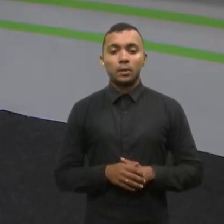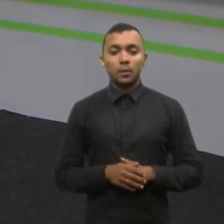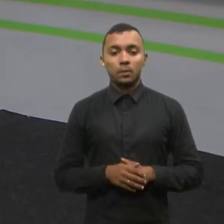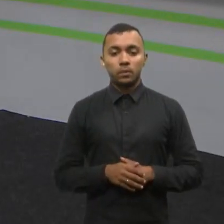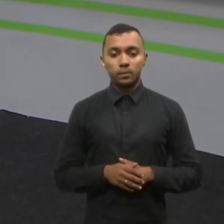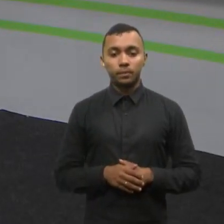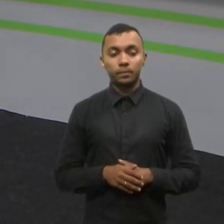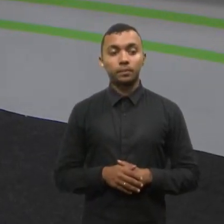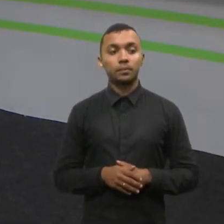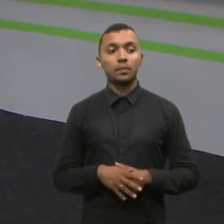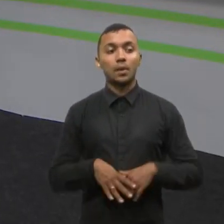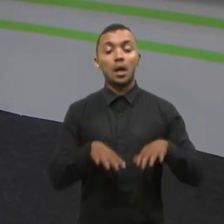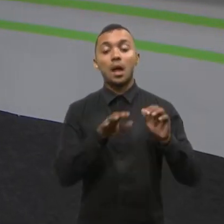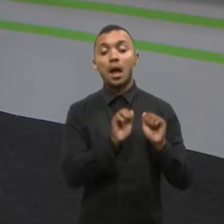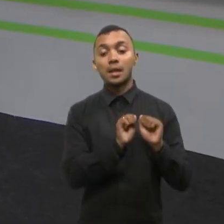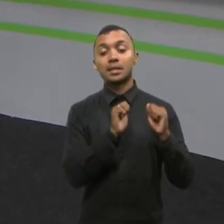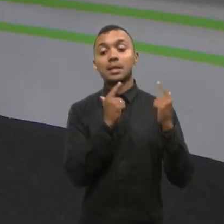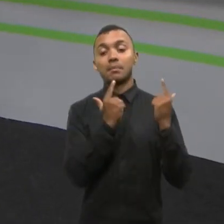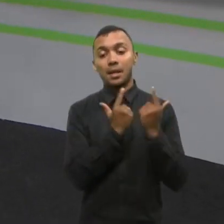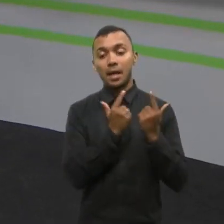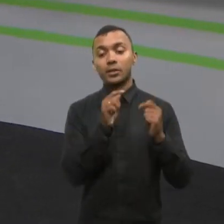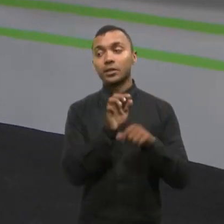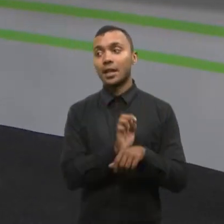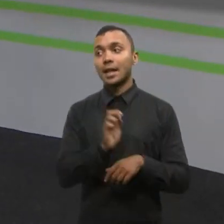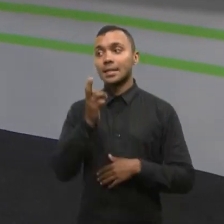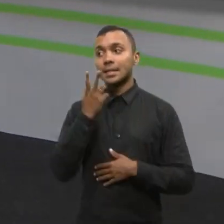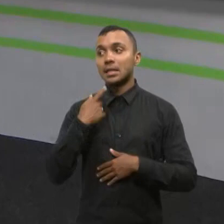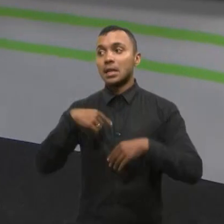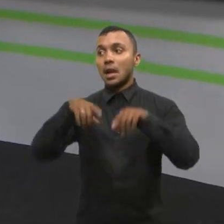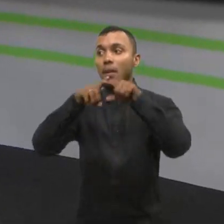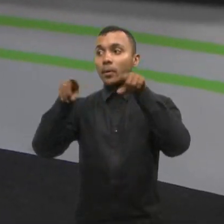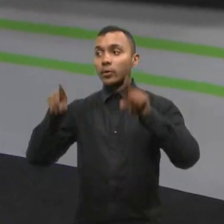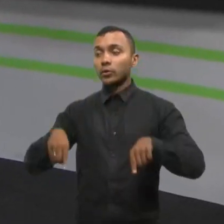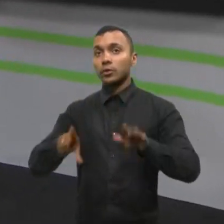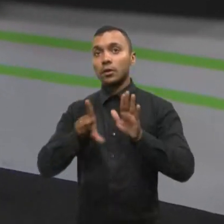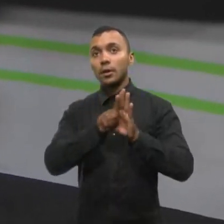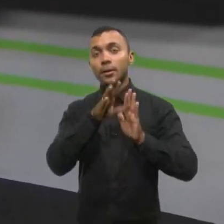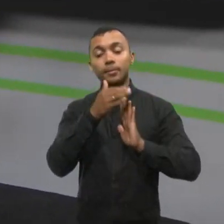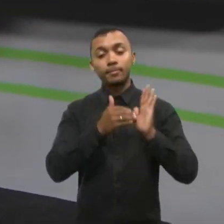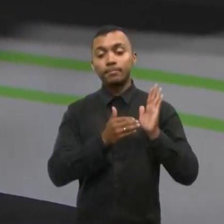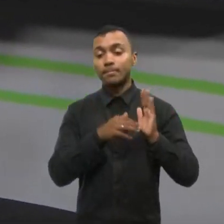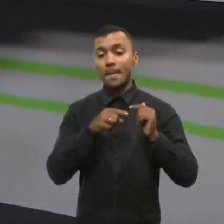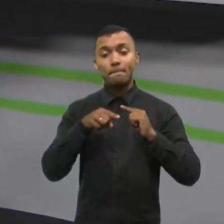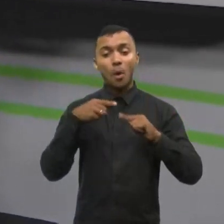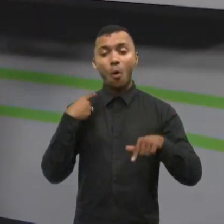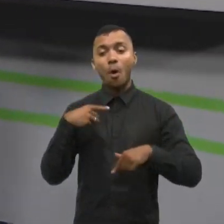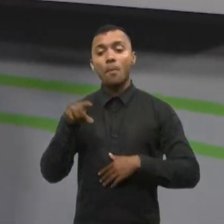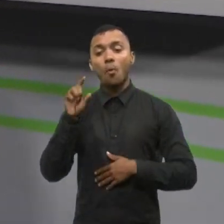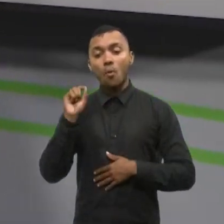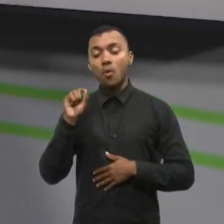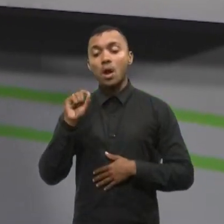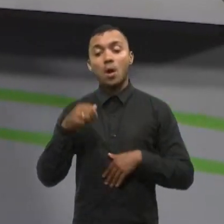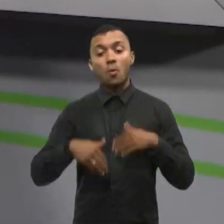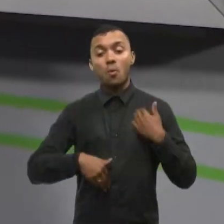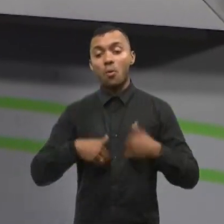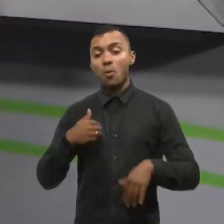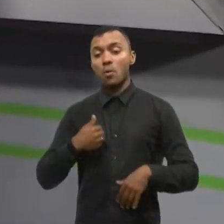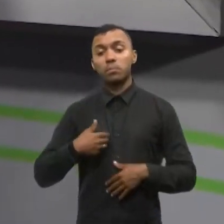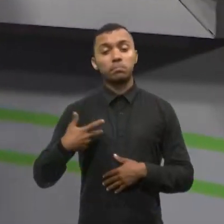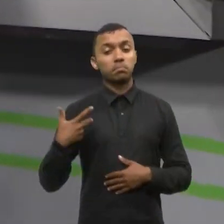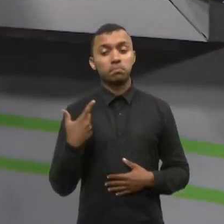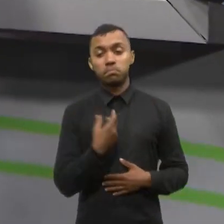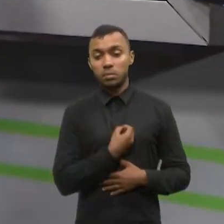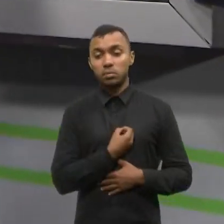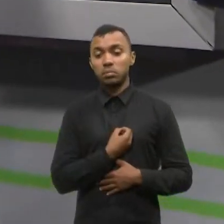E tramita aqui na Assembleia Legislativa um projeto de lei que proíbe procedimentos hormonais de transição